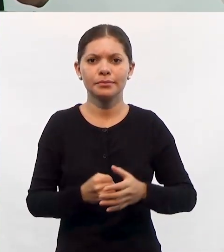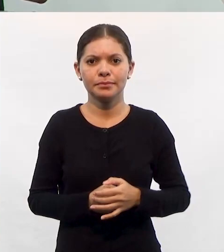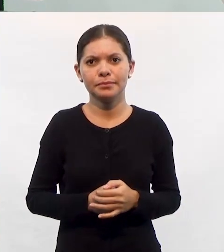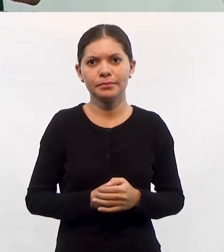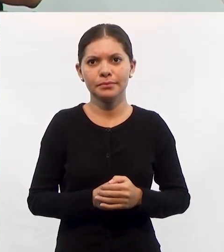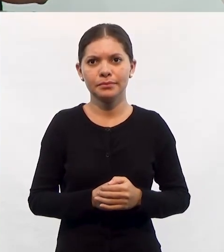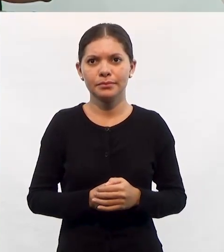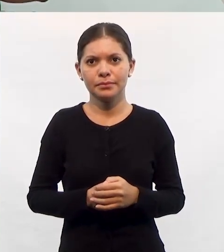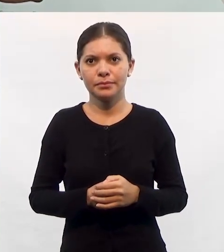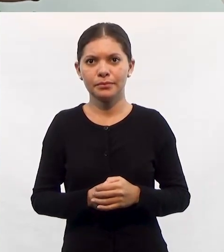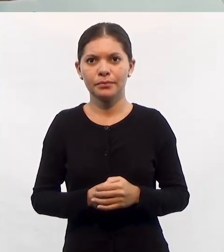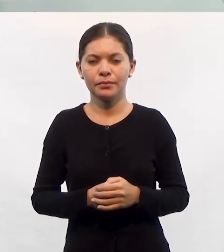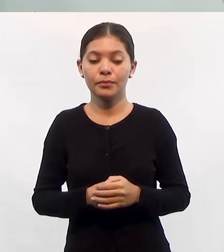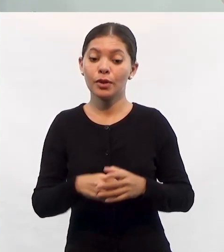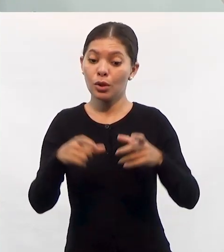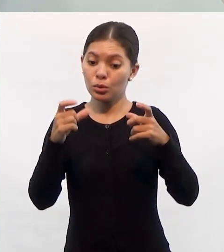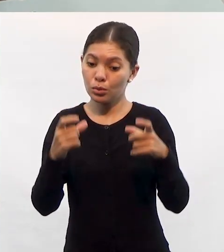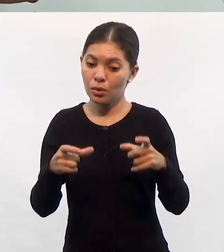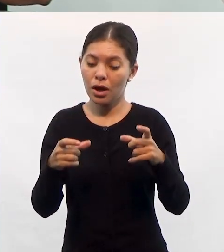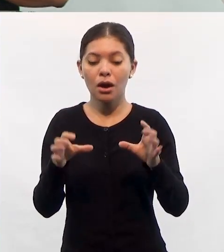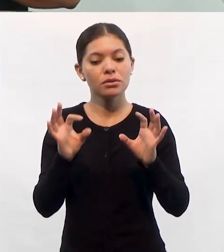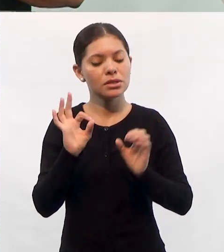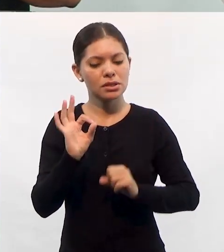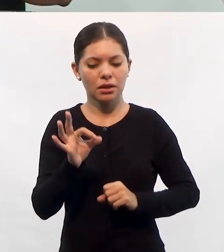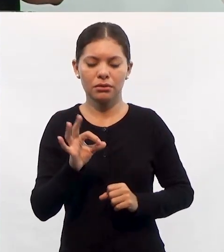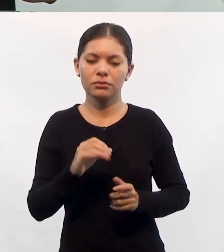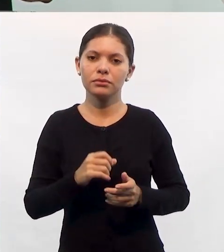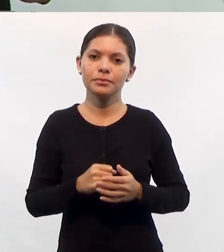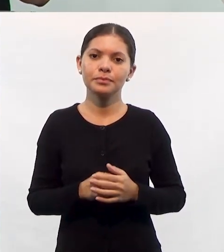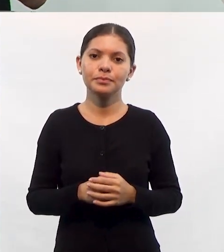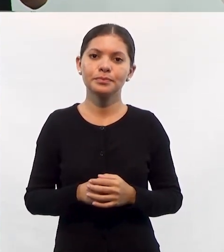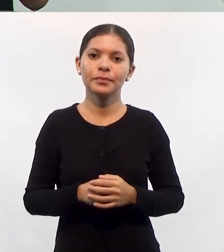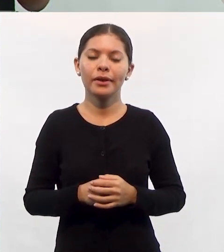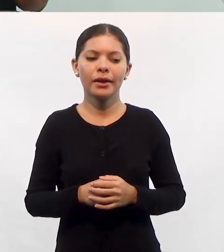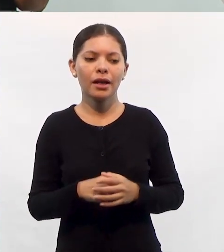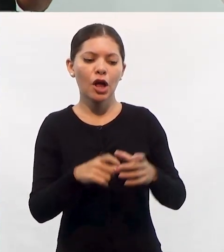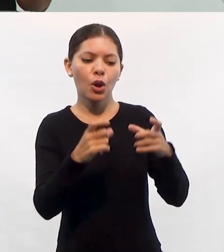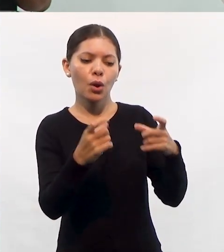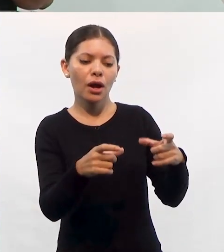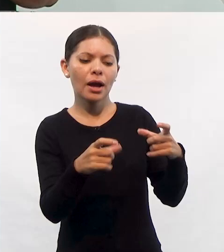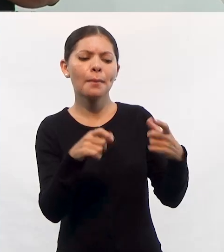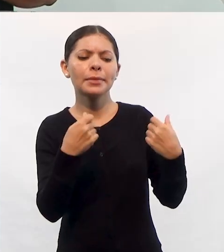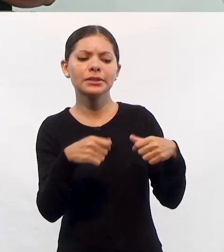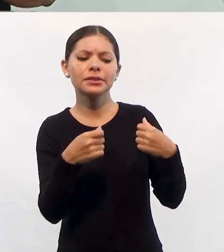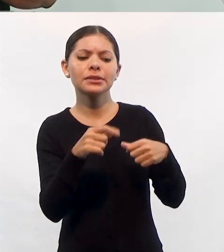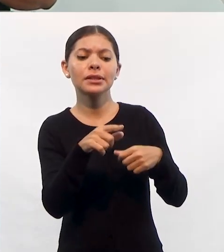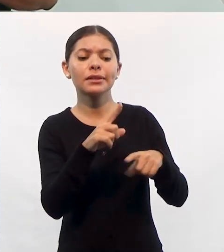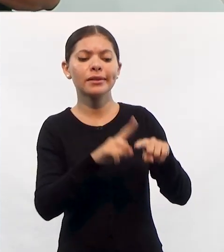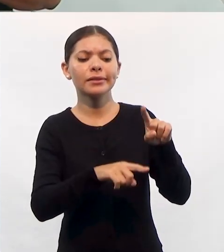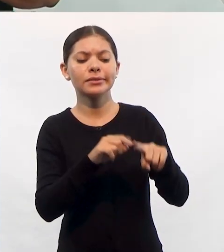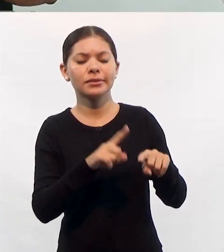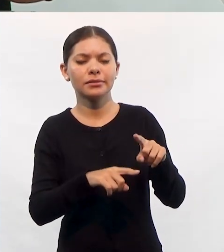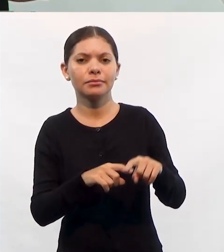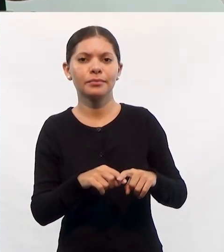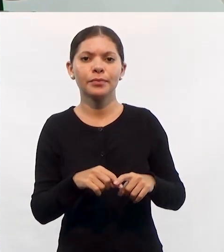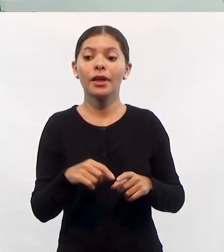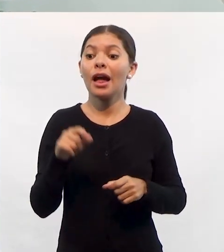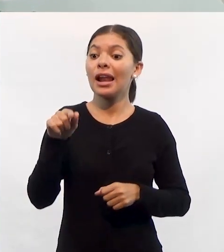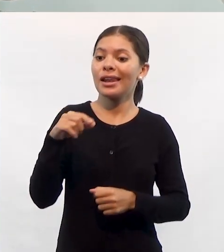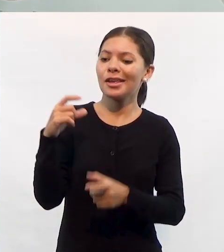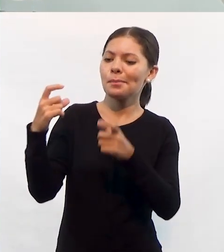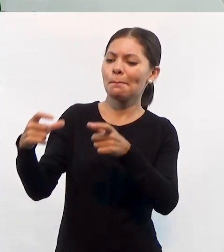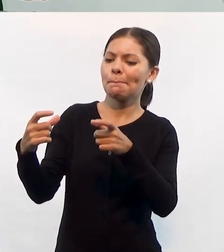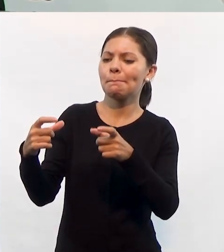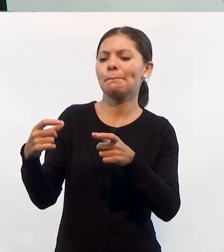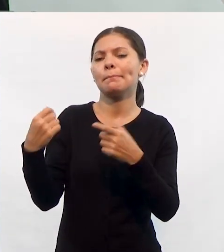alocar os recursos no local correto a tal local precisa desse recurso é tal local precisa